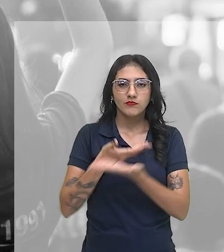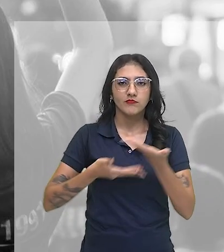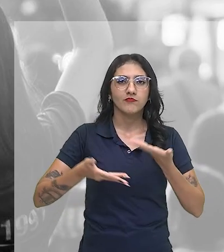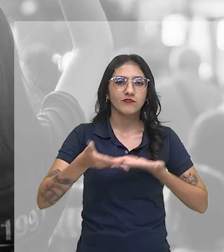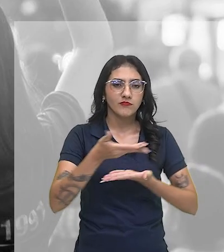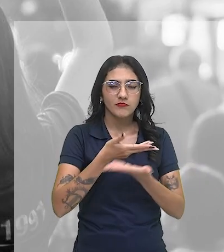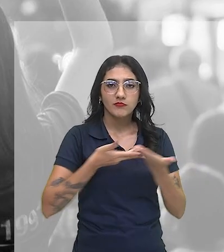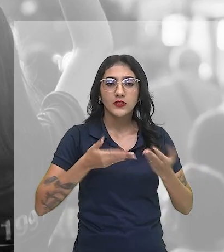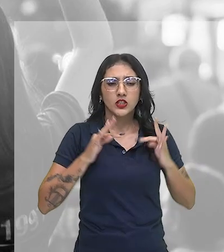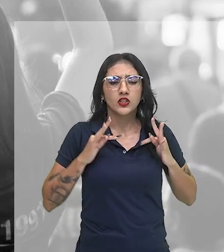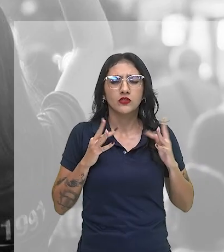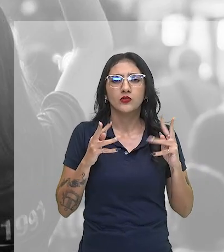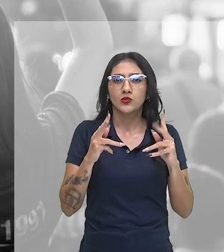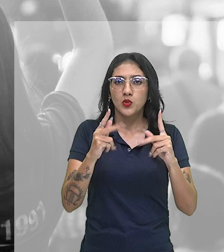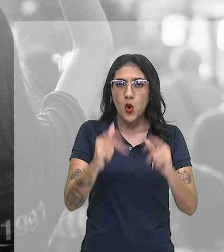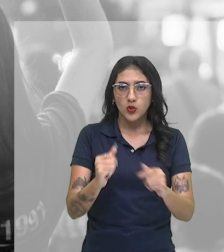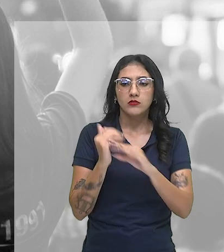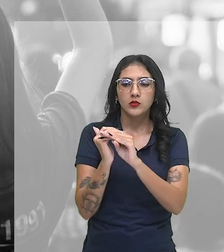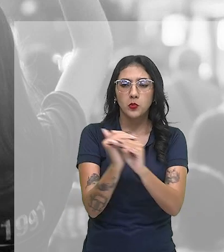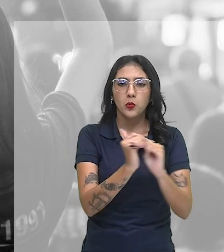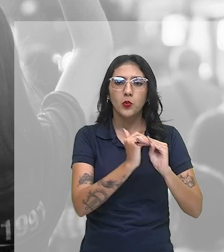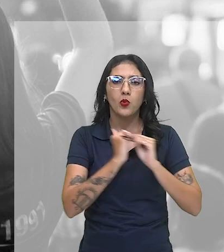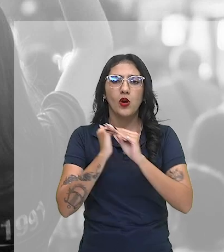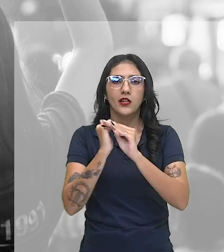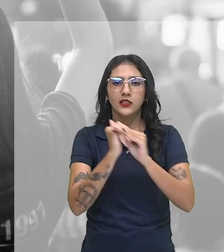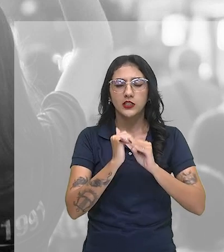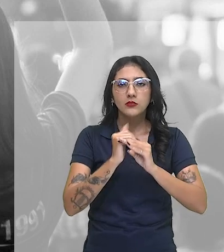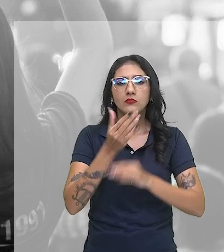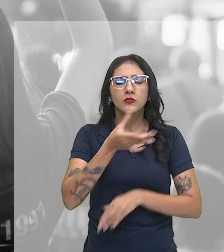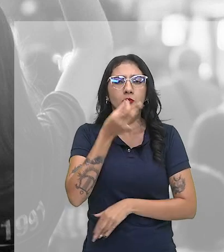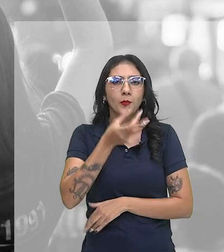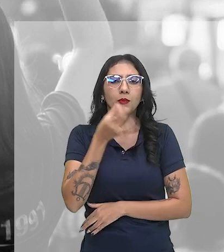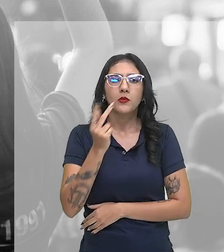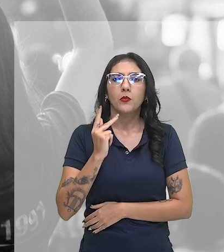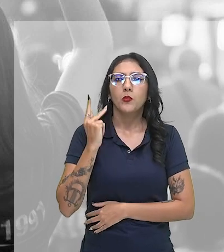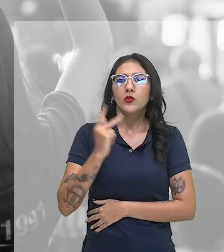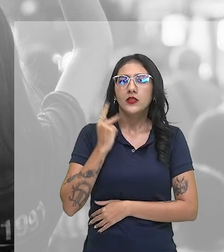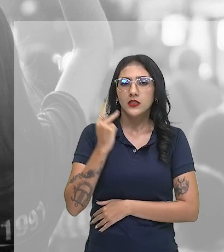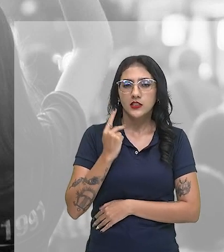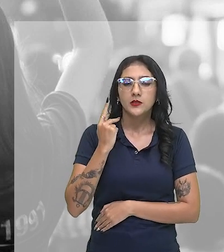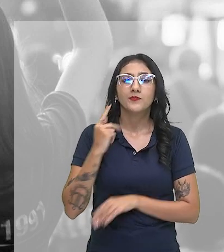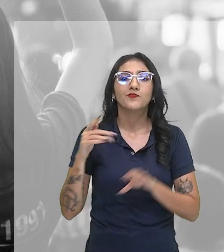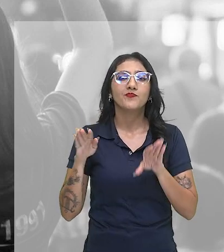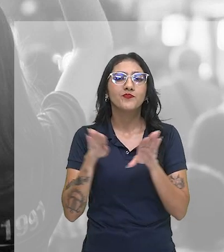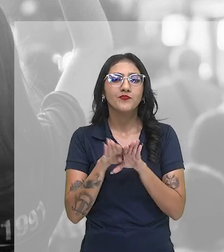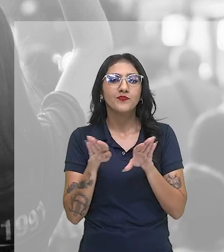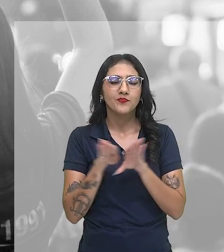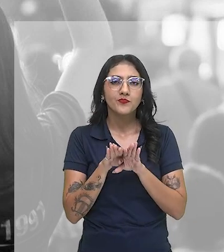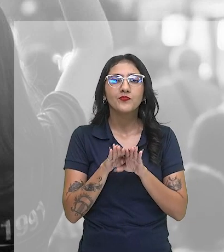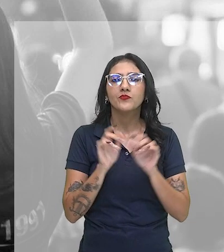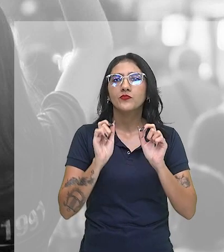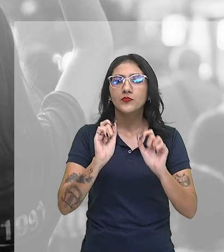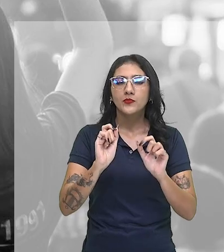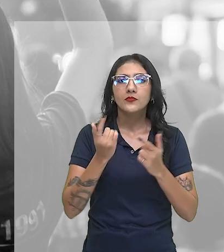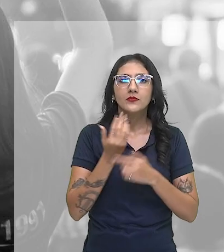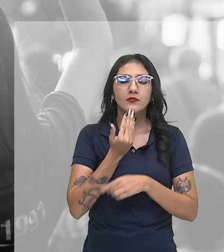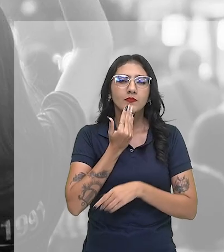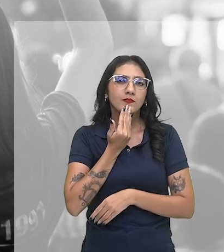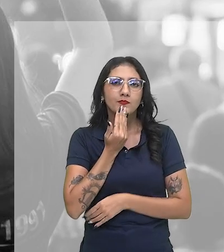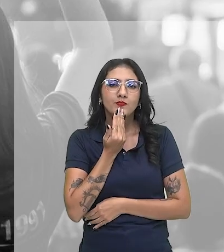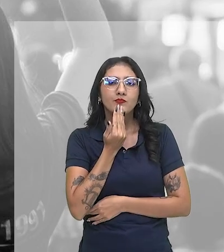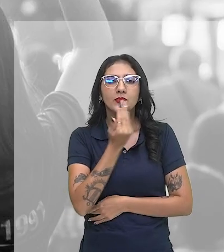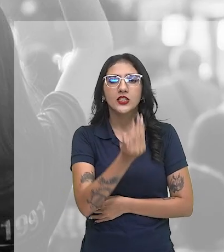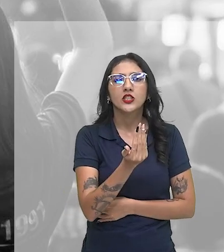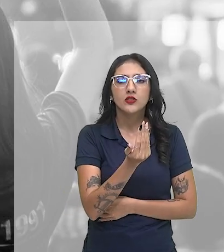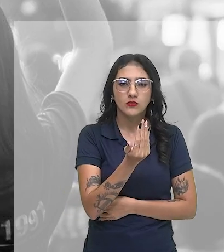participação de todos como iguais na discussão política e, ao mesmo tempo, uma